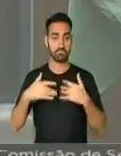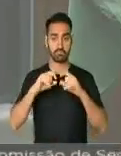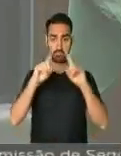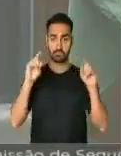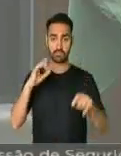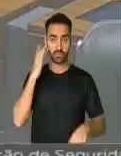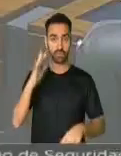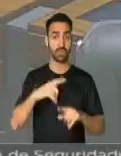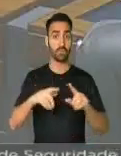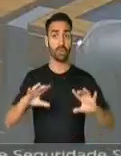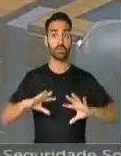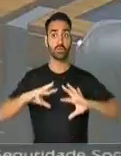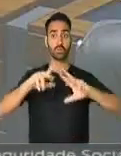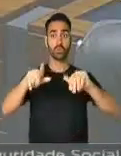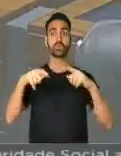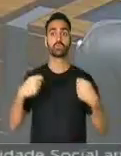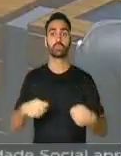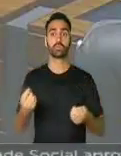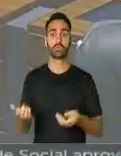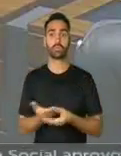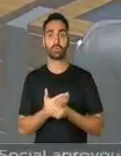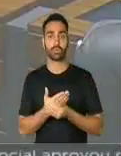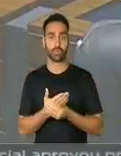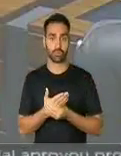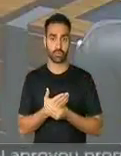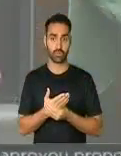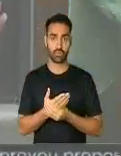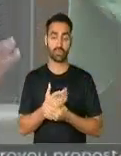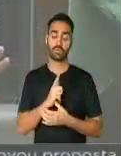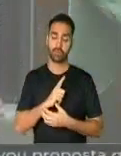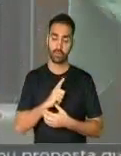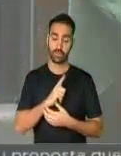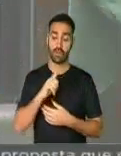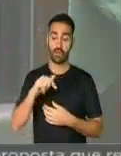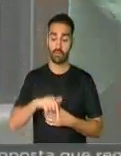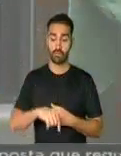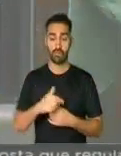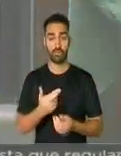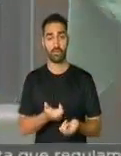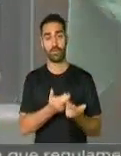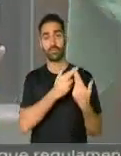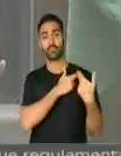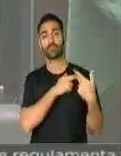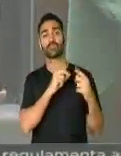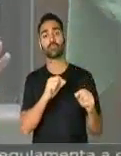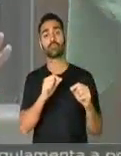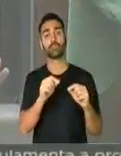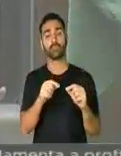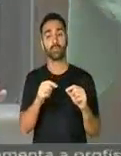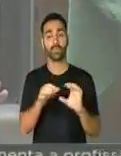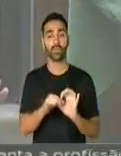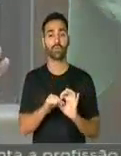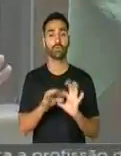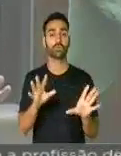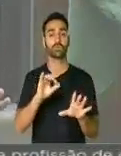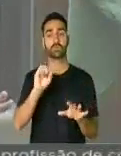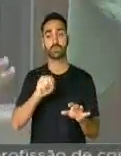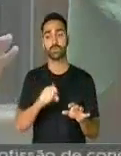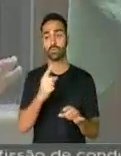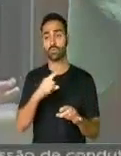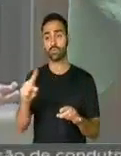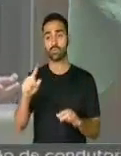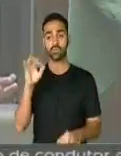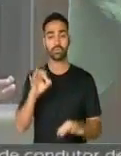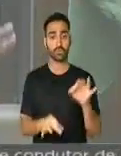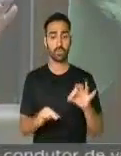mas estão todos tendo que responder pelos seus crimes e caber a esta casa ou não pro julgamento